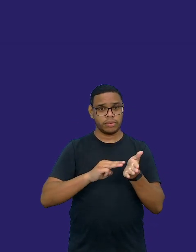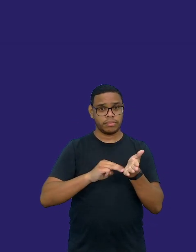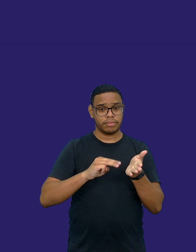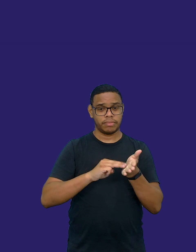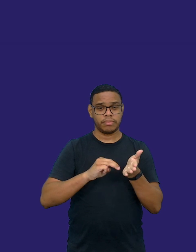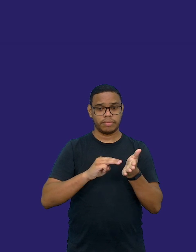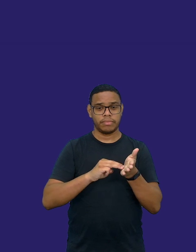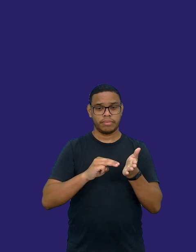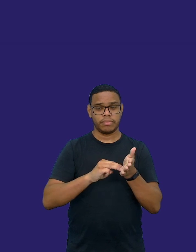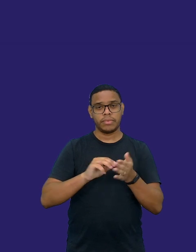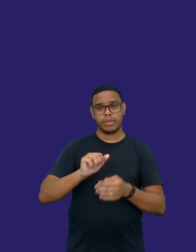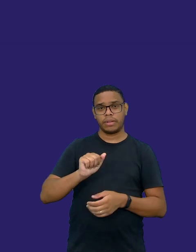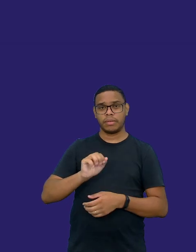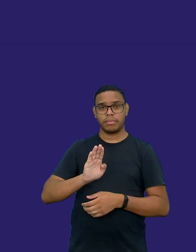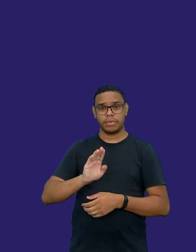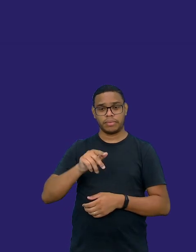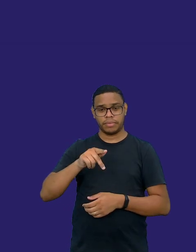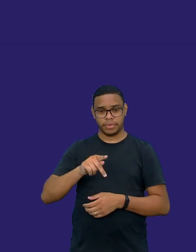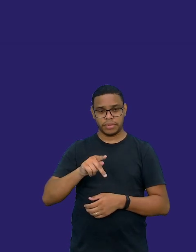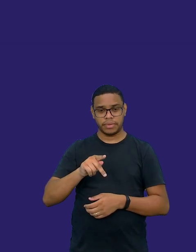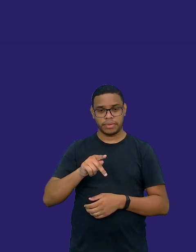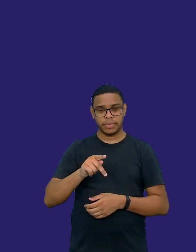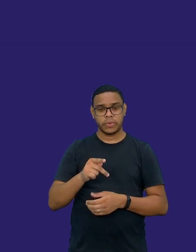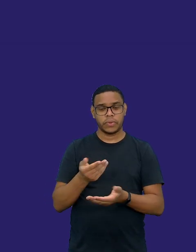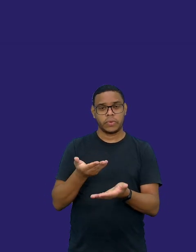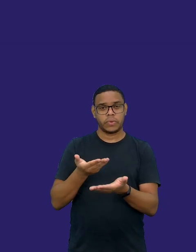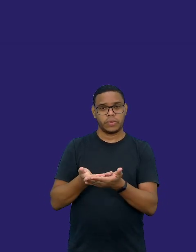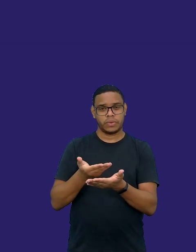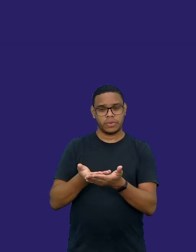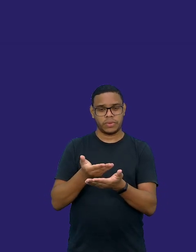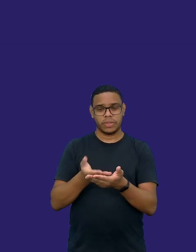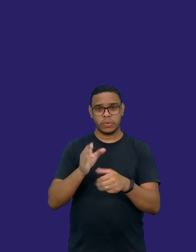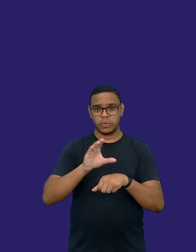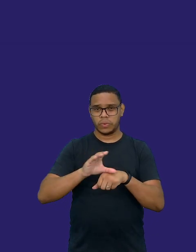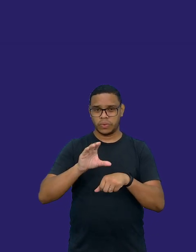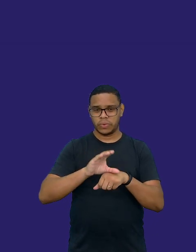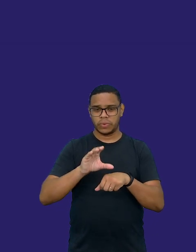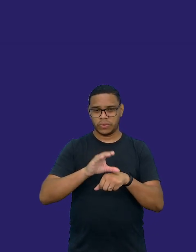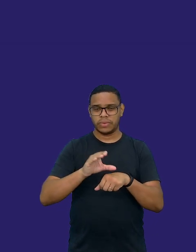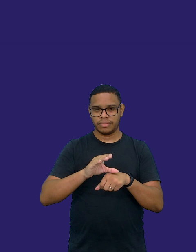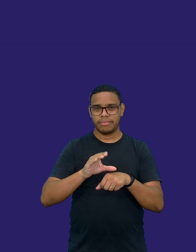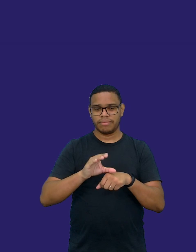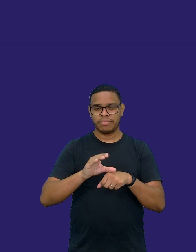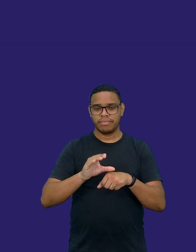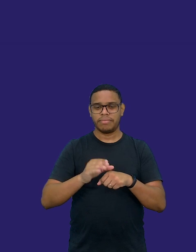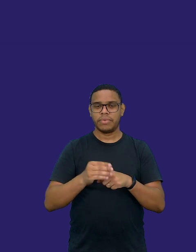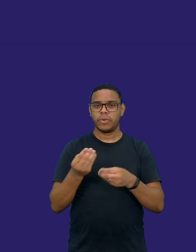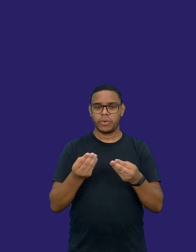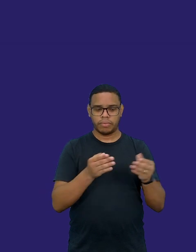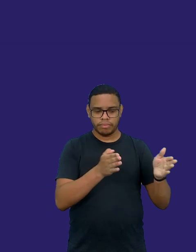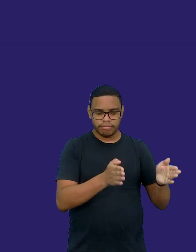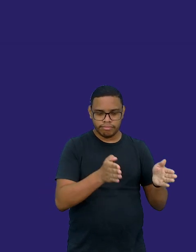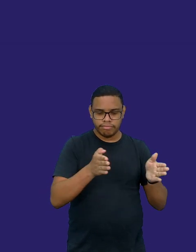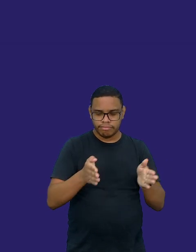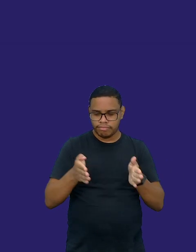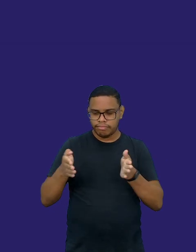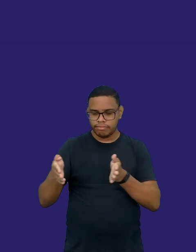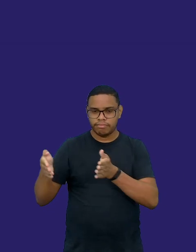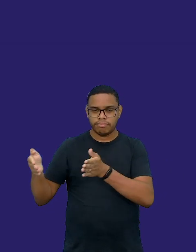metodologia aprendizagem baseada em projeto, estudada na formação de etapas.